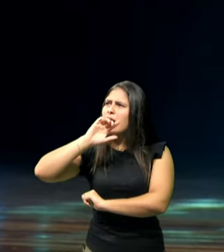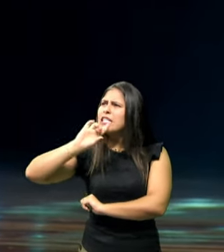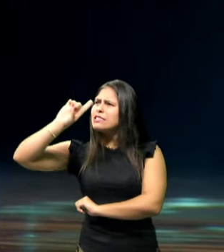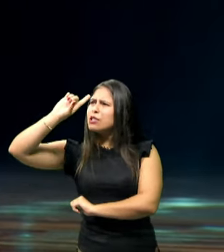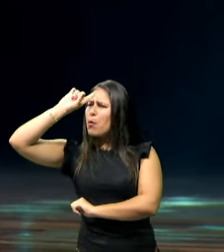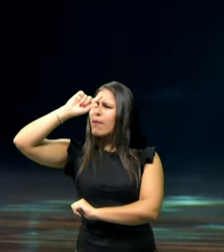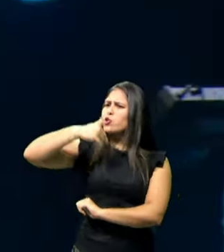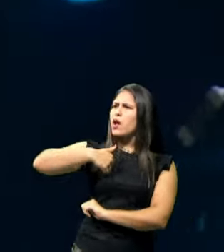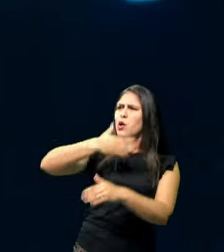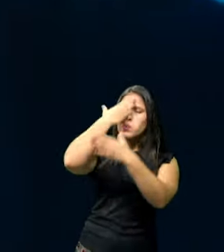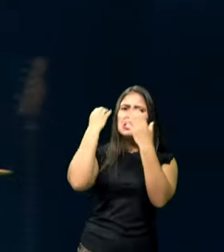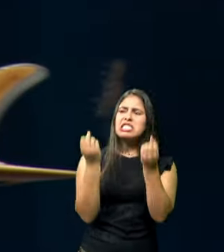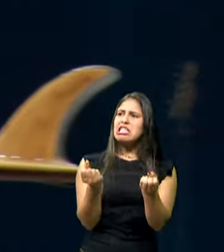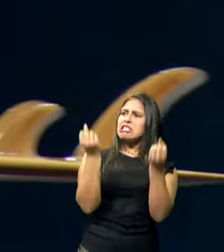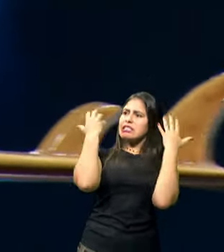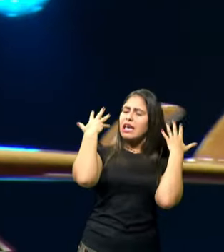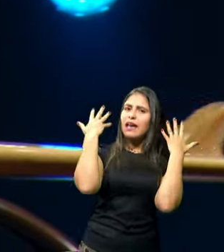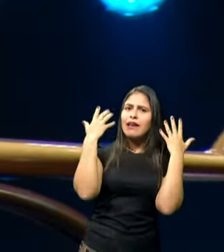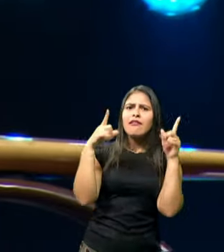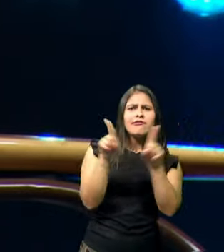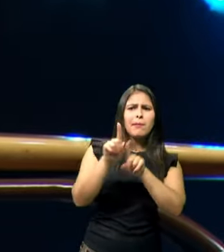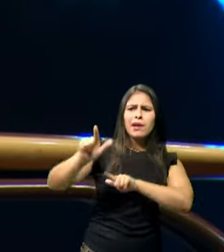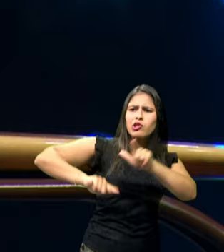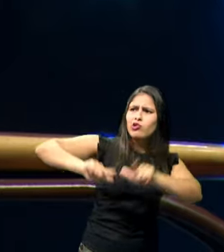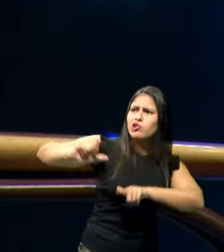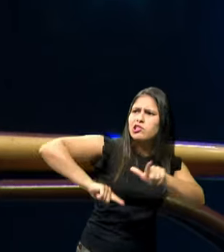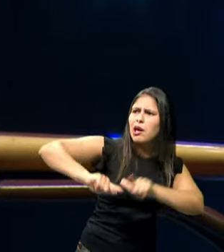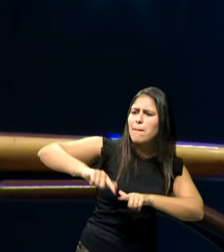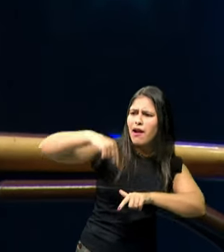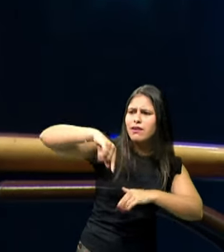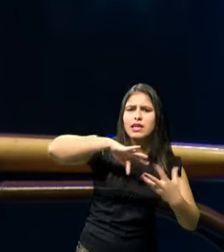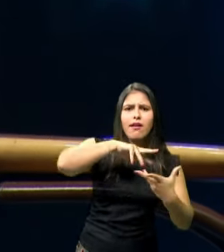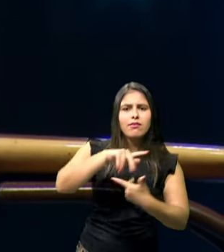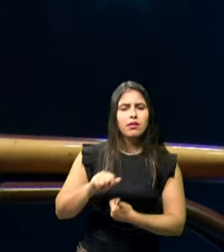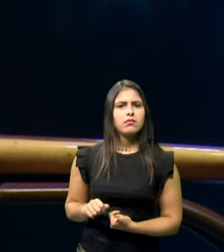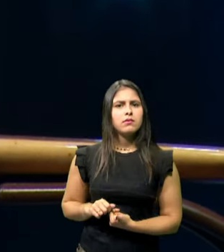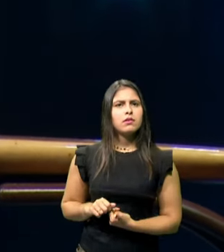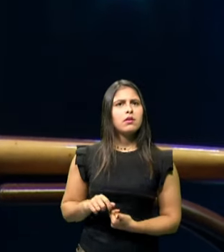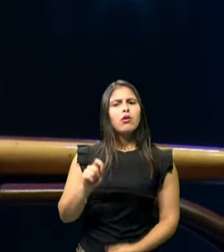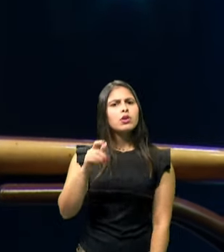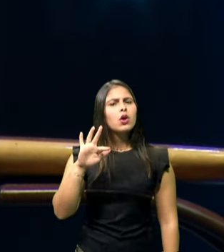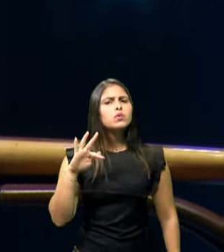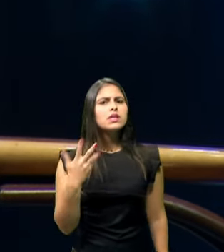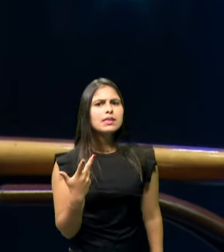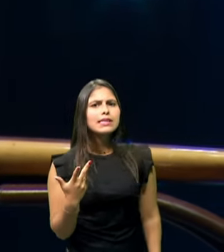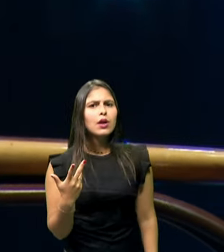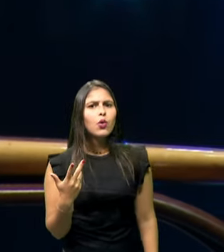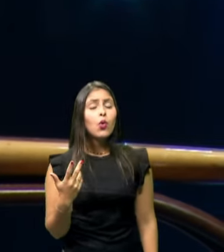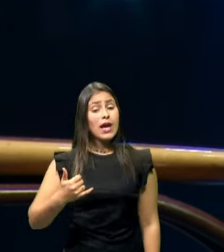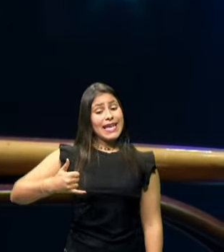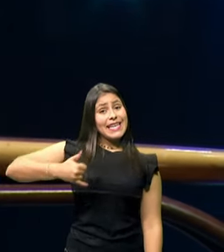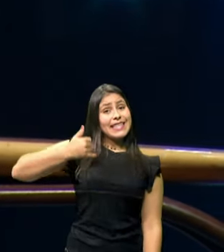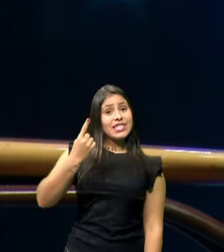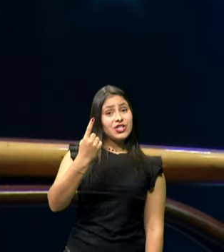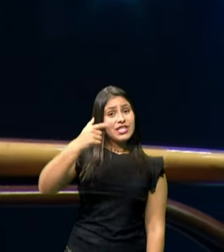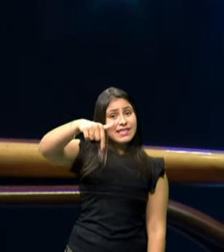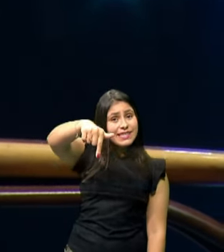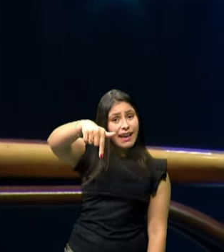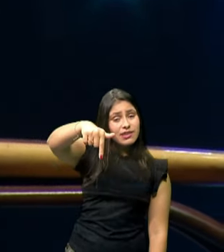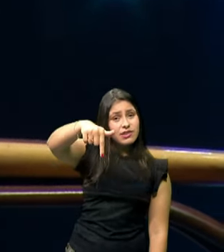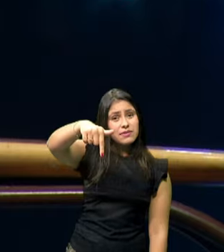da casa do meu pai e do meu trabalho nessa terra. O que aconteceu com ele? Aos 17